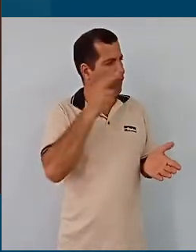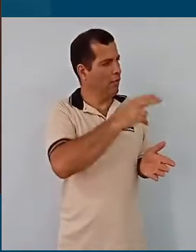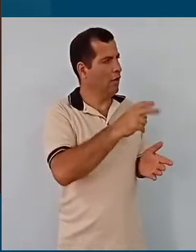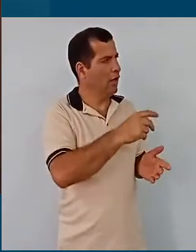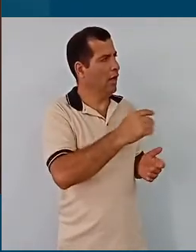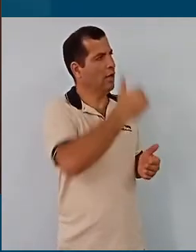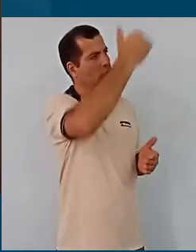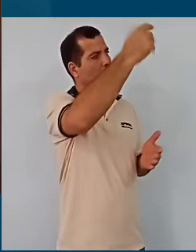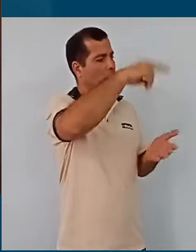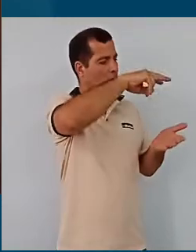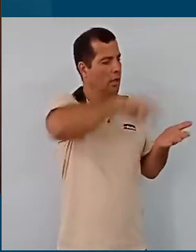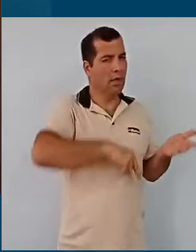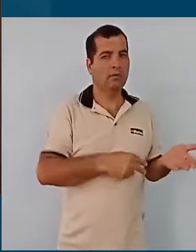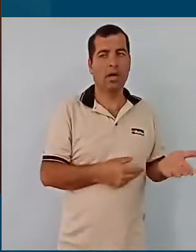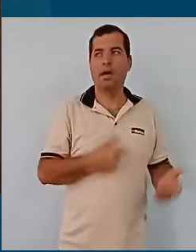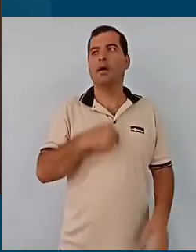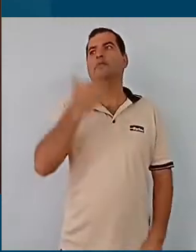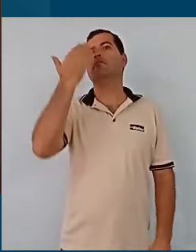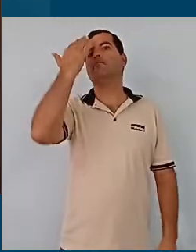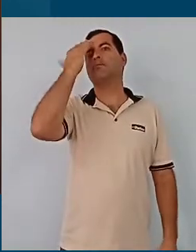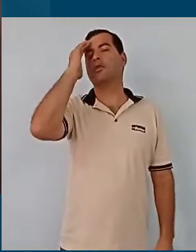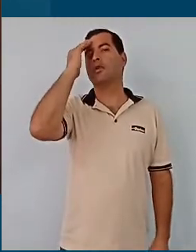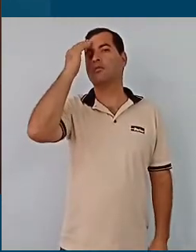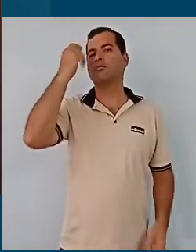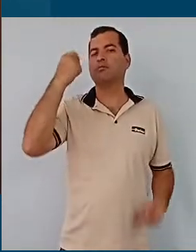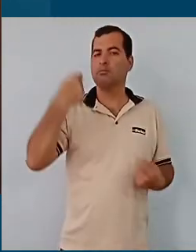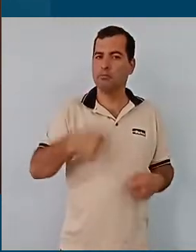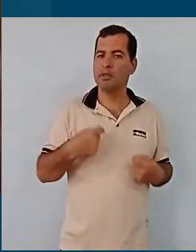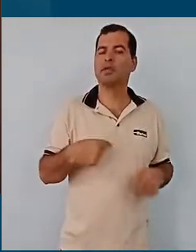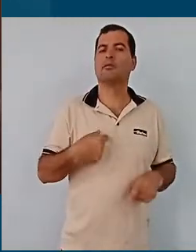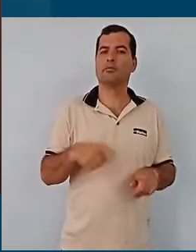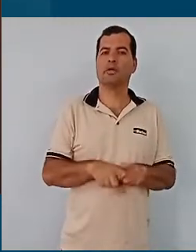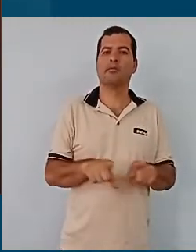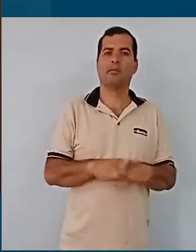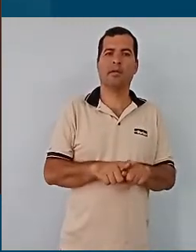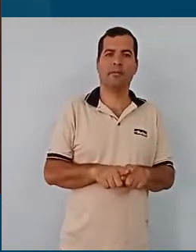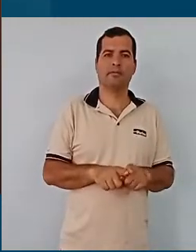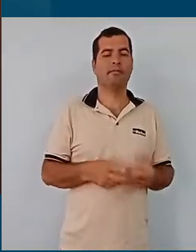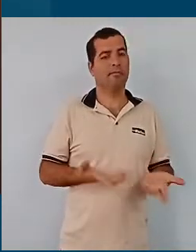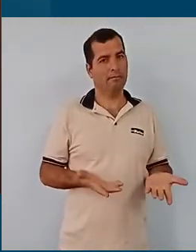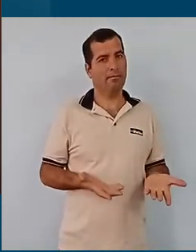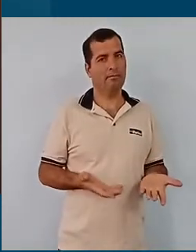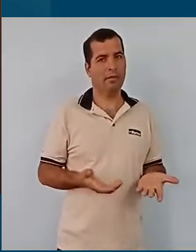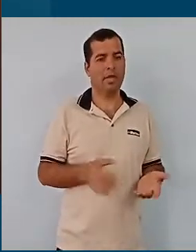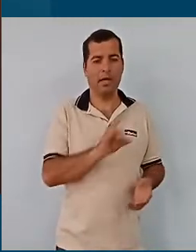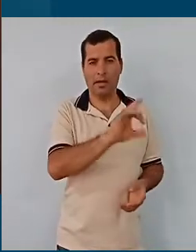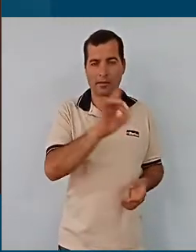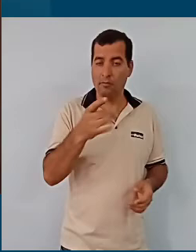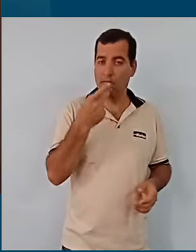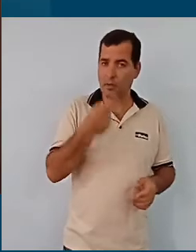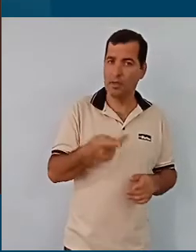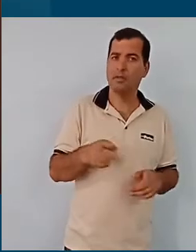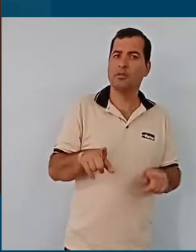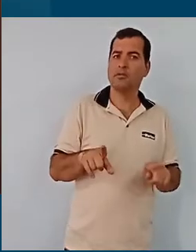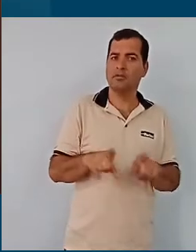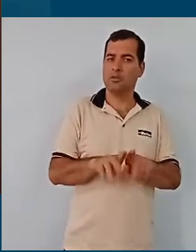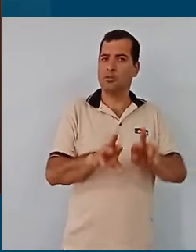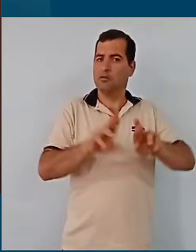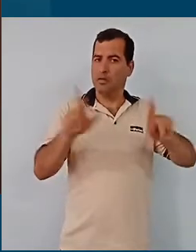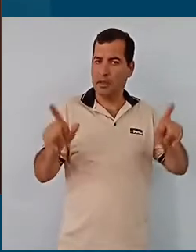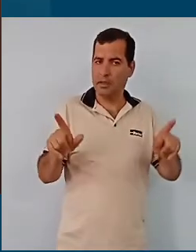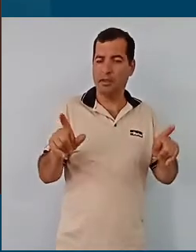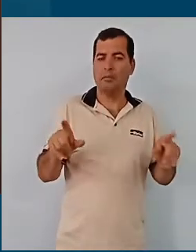serve a leitura e a escrita. Então, esses autores dizendo coisas um pouco diferentes, estão casados